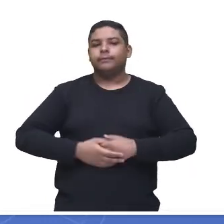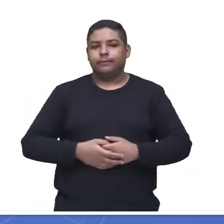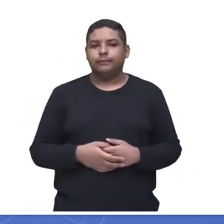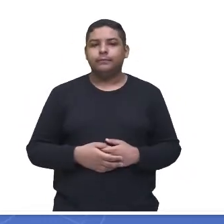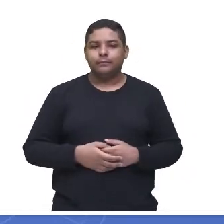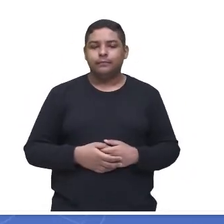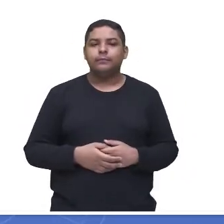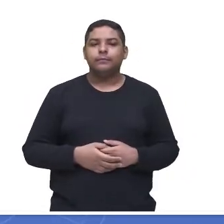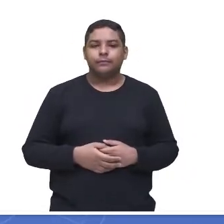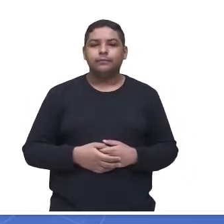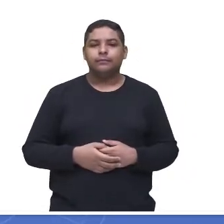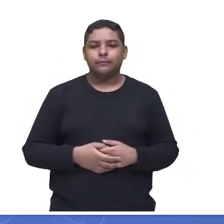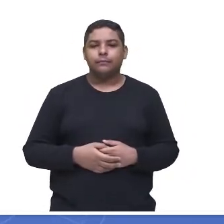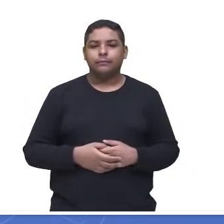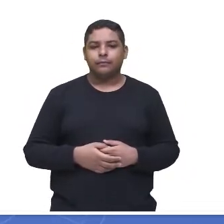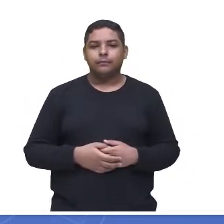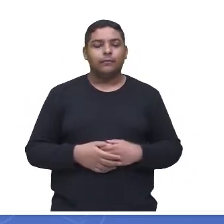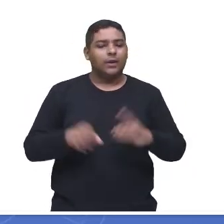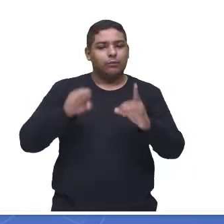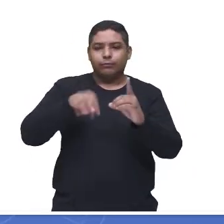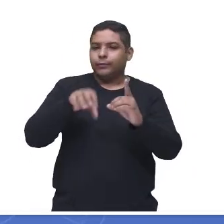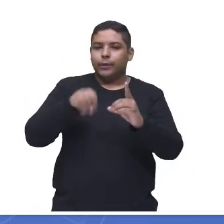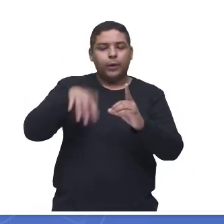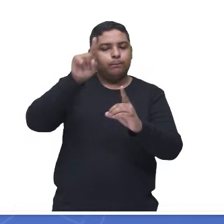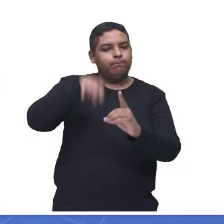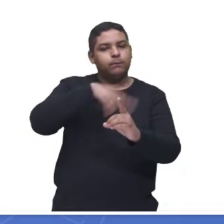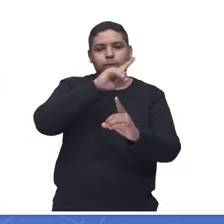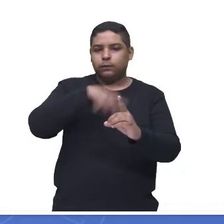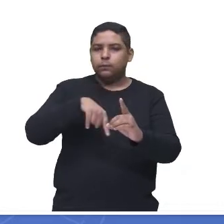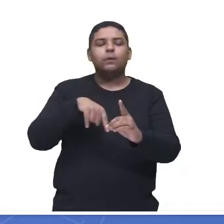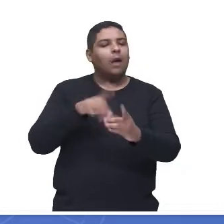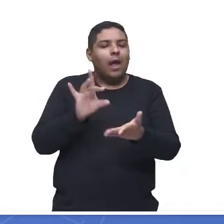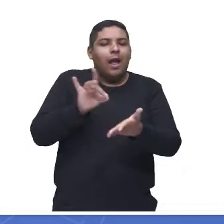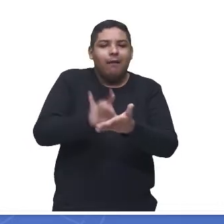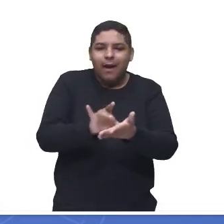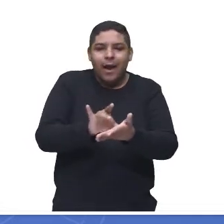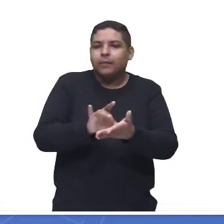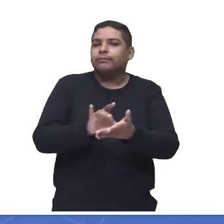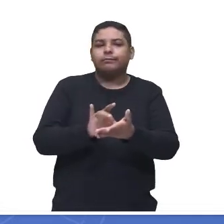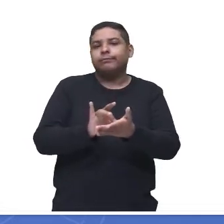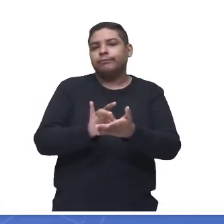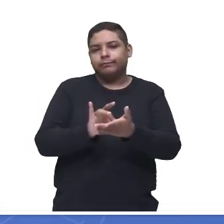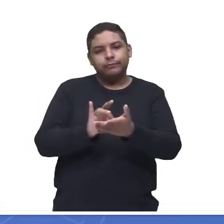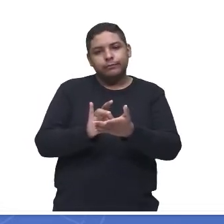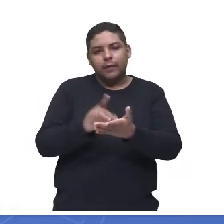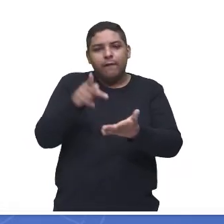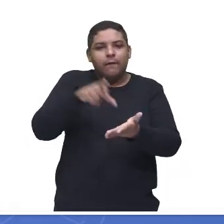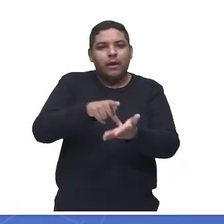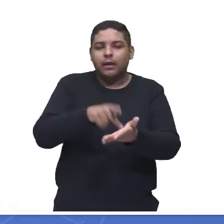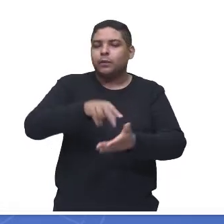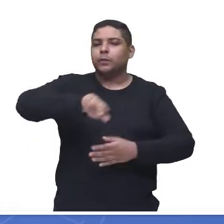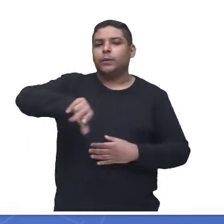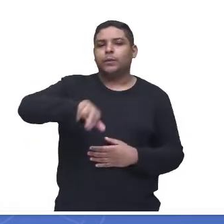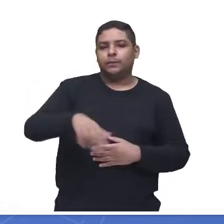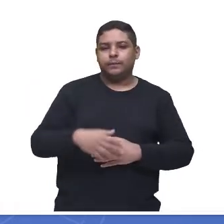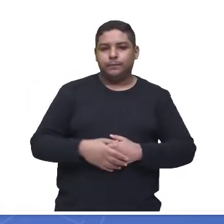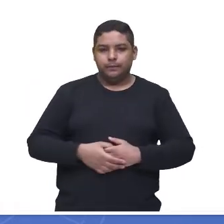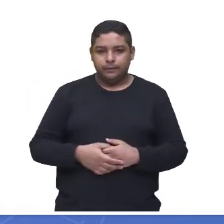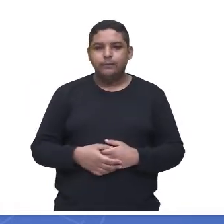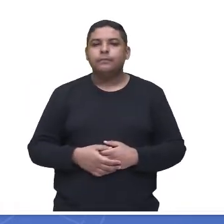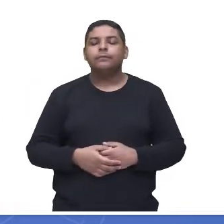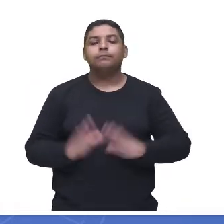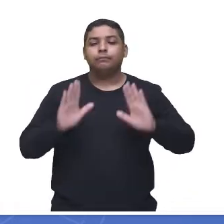O dogma, para o racionalismo, não determina a realidade do conhecimento das coisas, mas a